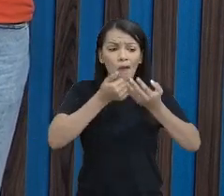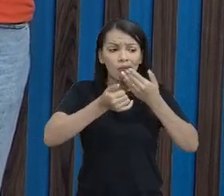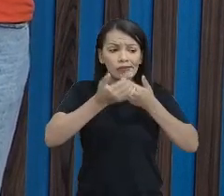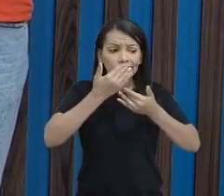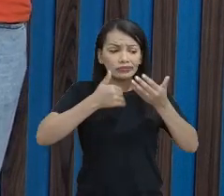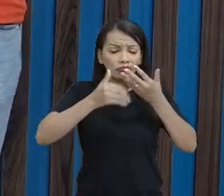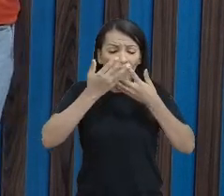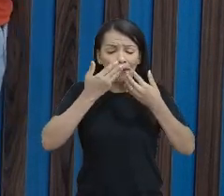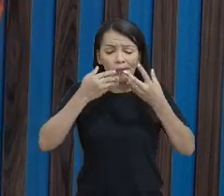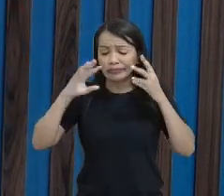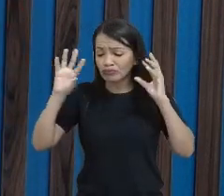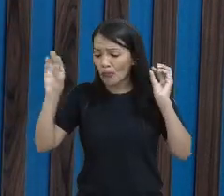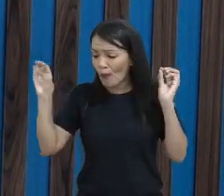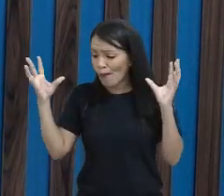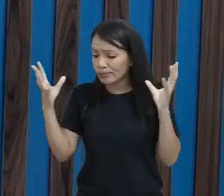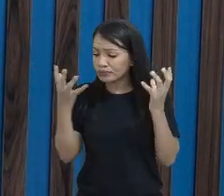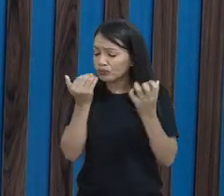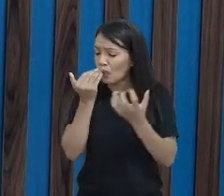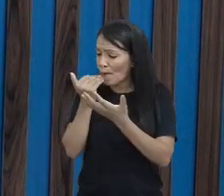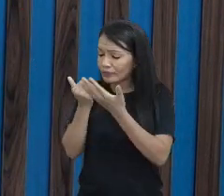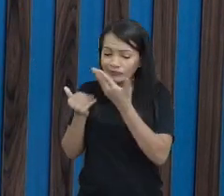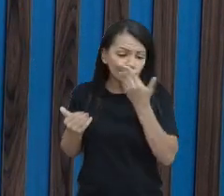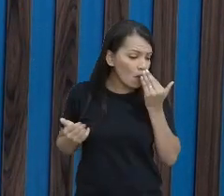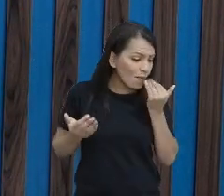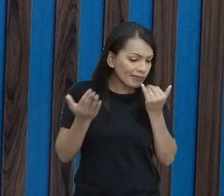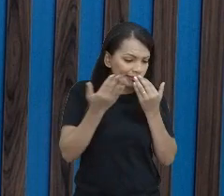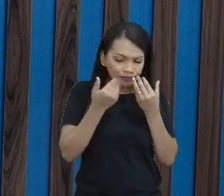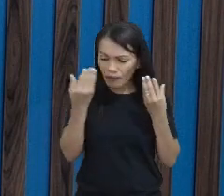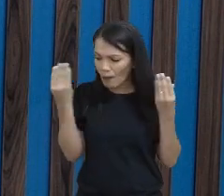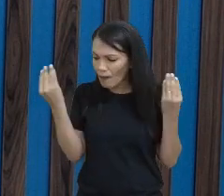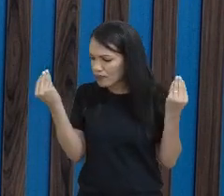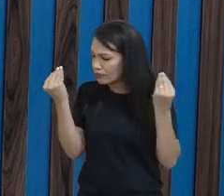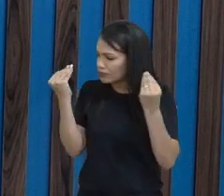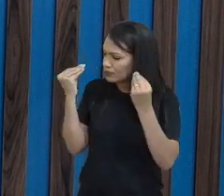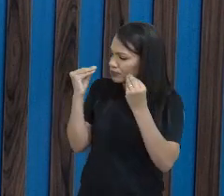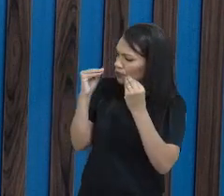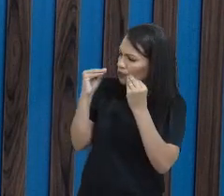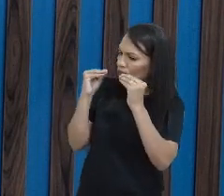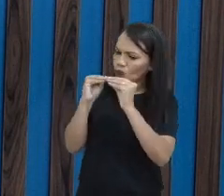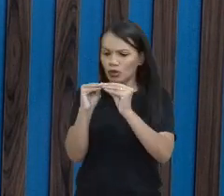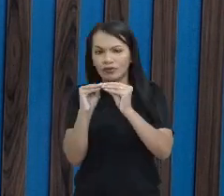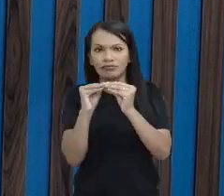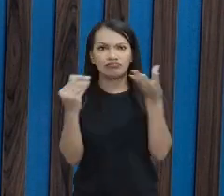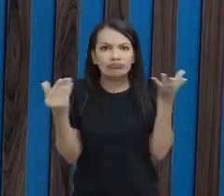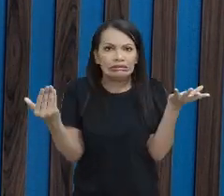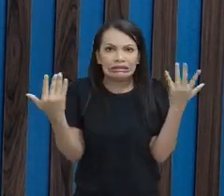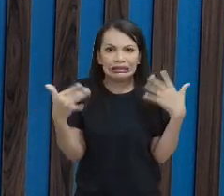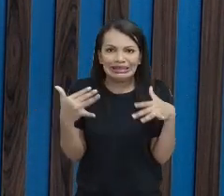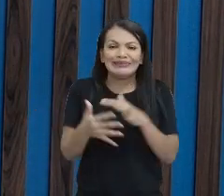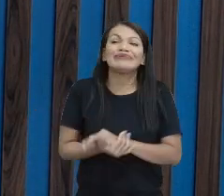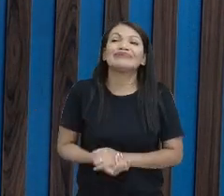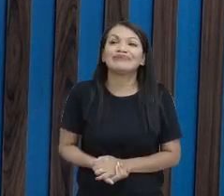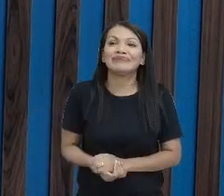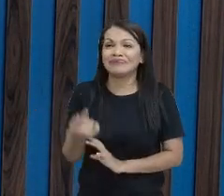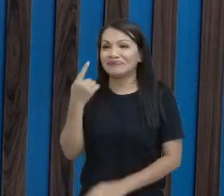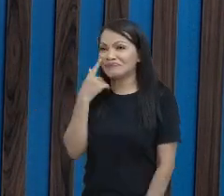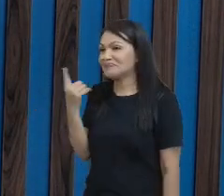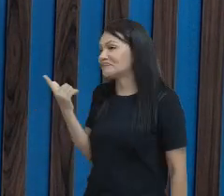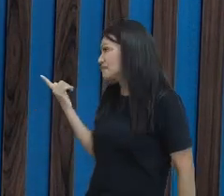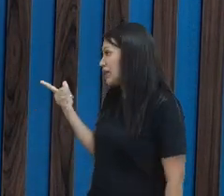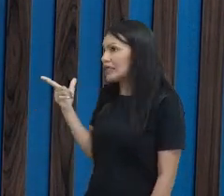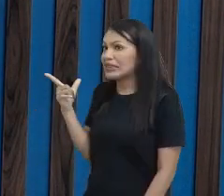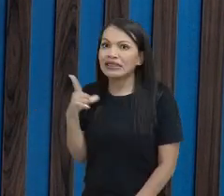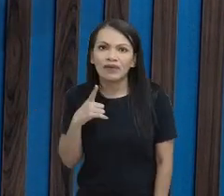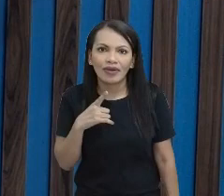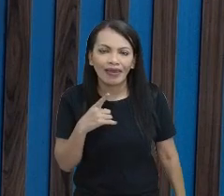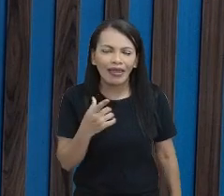beijo romântico. Mas aqui a gente tem dois cachorros que estão dividindo o macarrão, mas ao invés de uma cena de romance, a gente tem o quê? Uma disputa pela